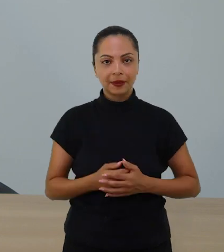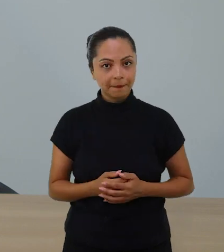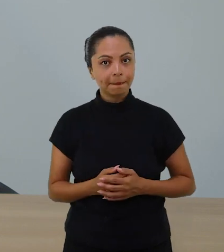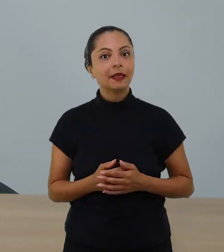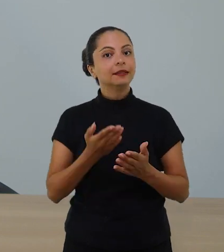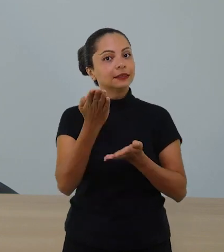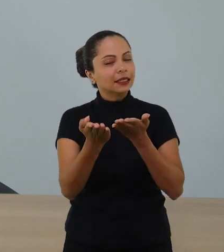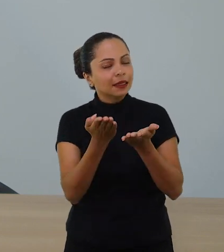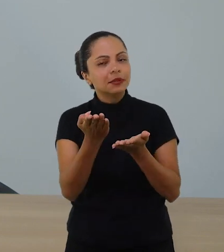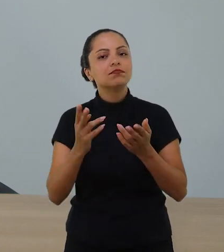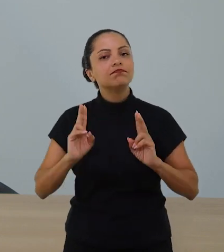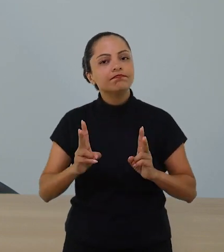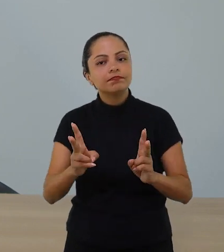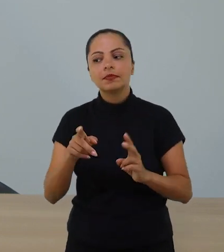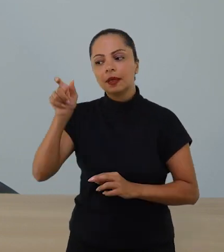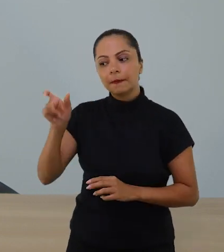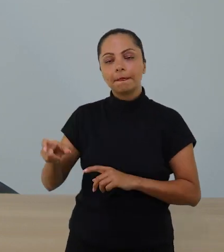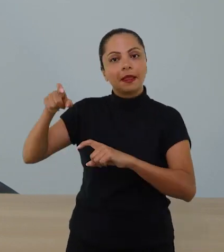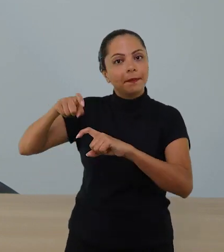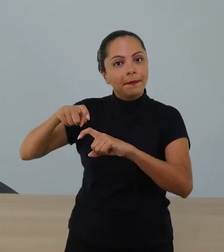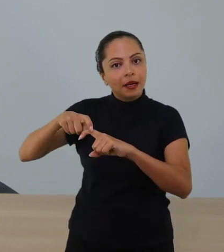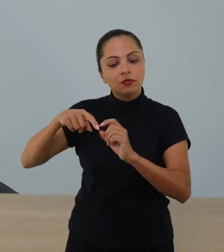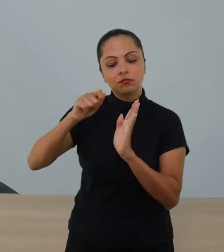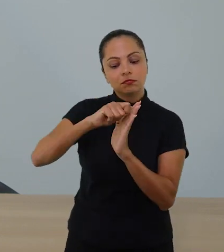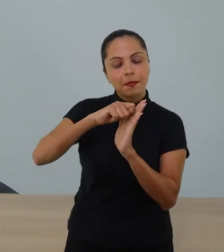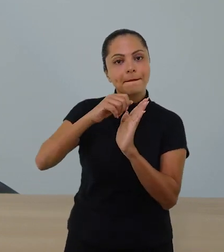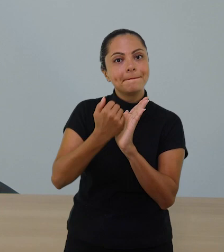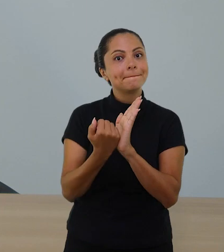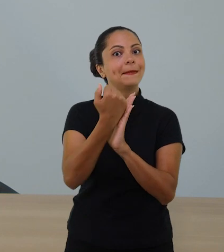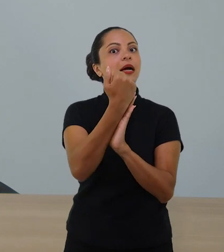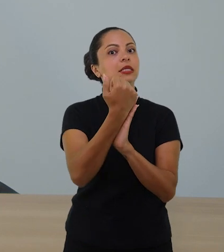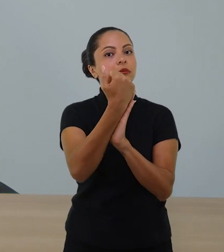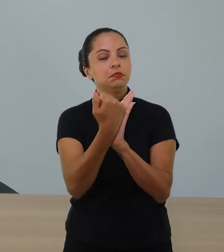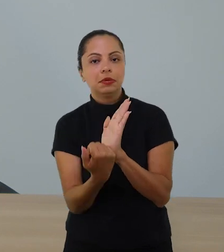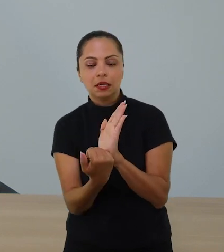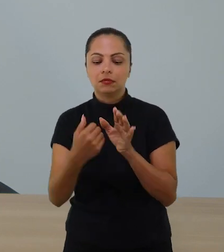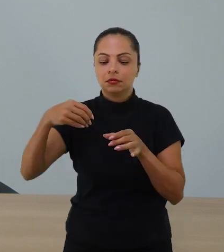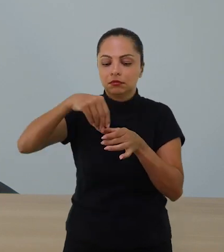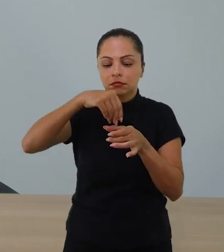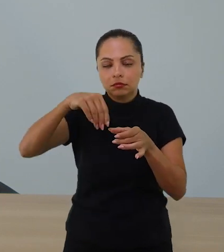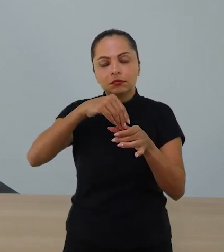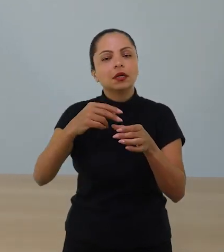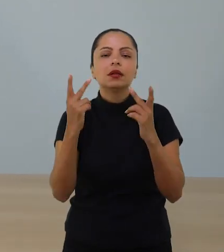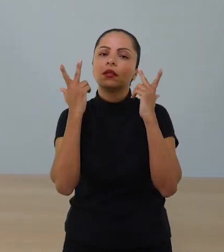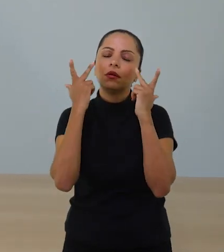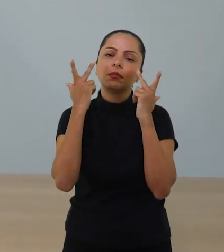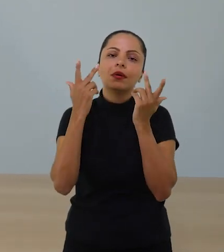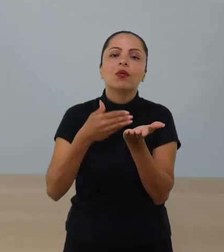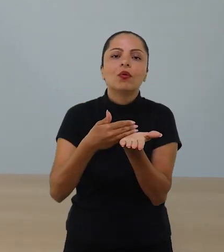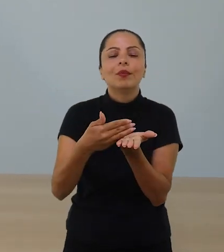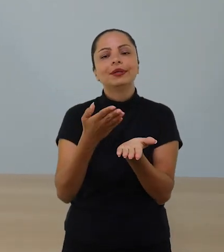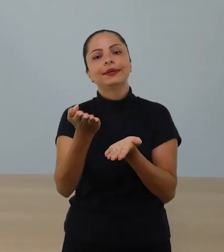aumentar ou diminuir a dose das enzimas pancreáticas. Esses ajustes são comuns, especialmente no início do tratamento. Você